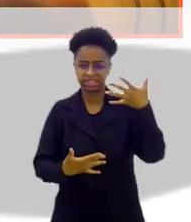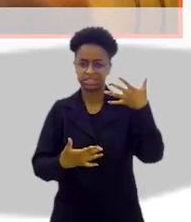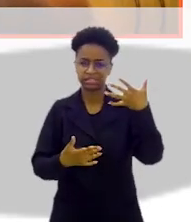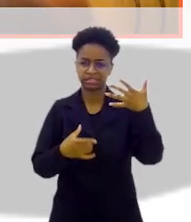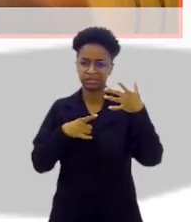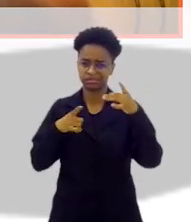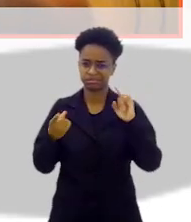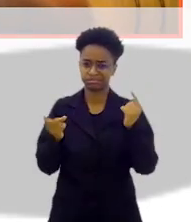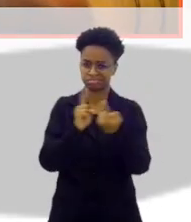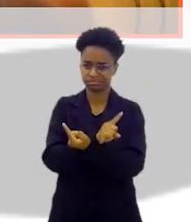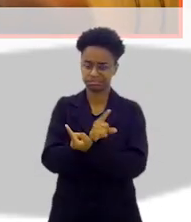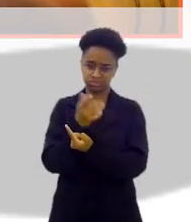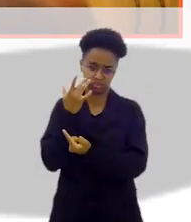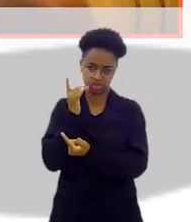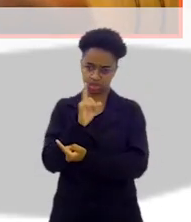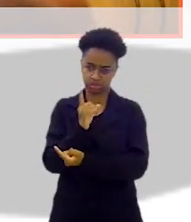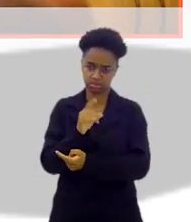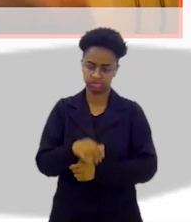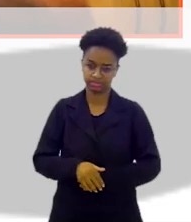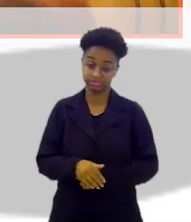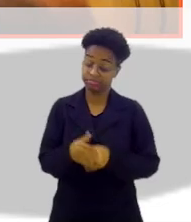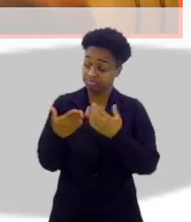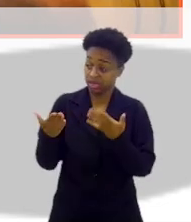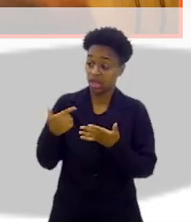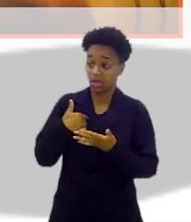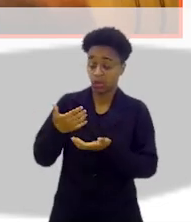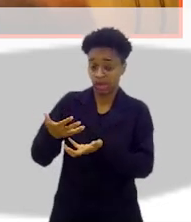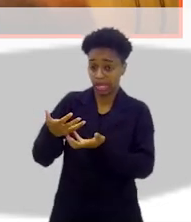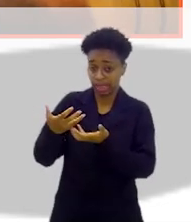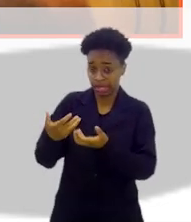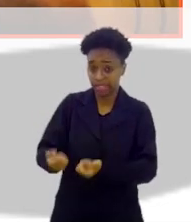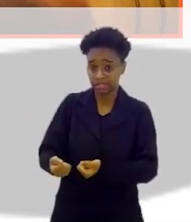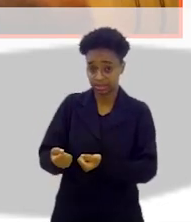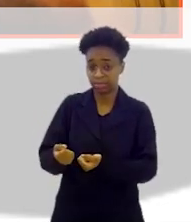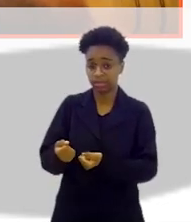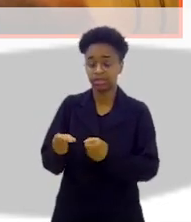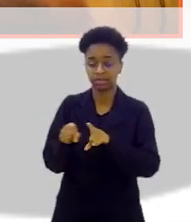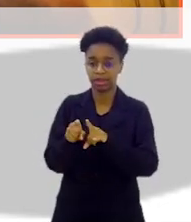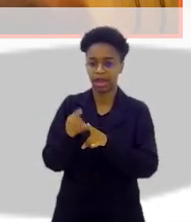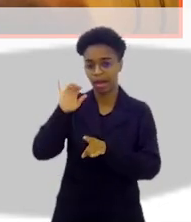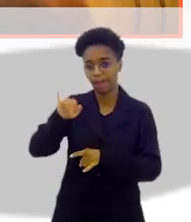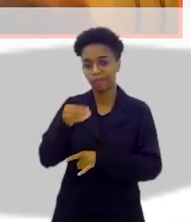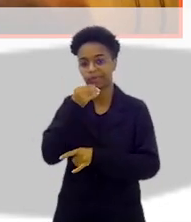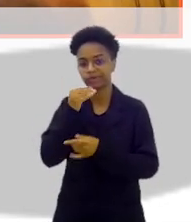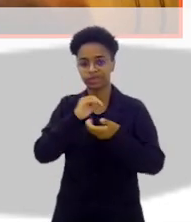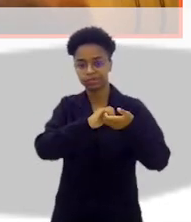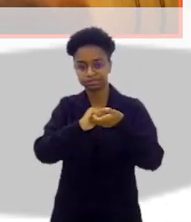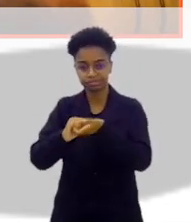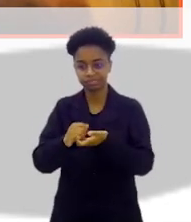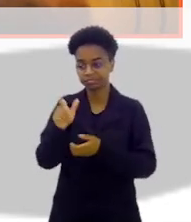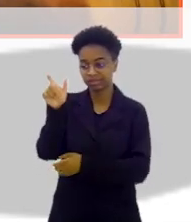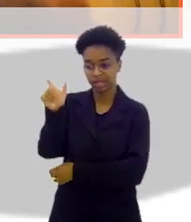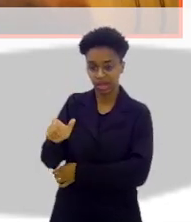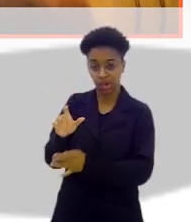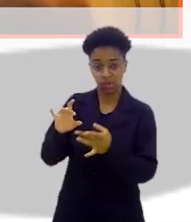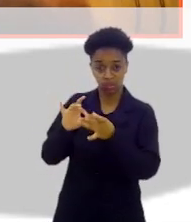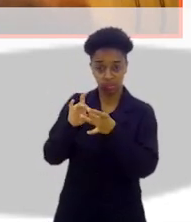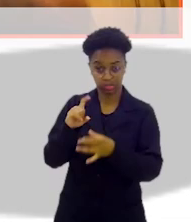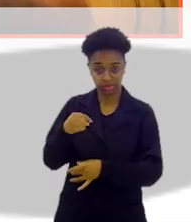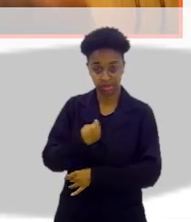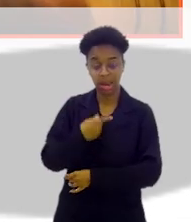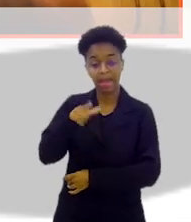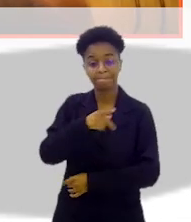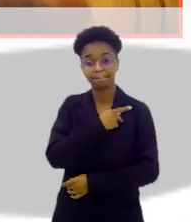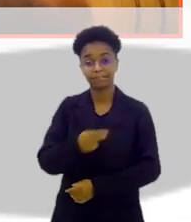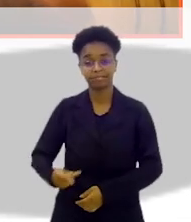lista aí esteja um pouco invertida, não sei. Bom, enfim, eu recebi da nossa, até quero aproveitar para saudar, que foi quem nos uniu,